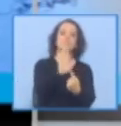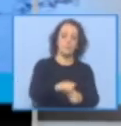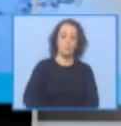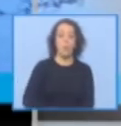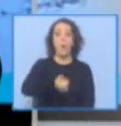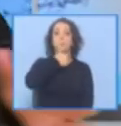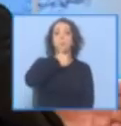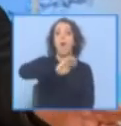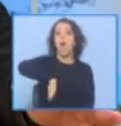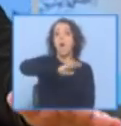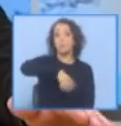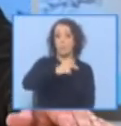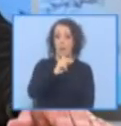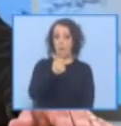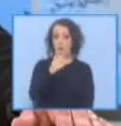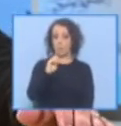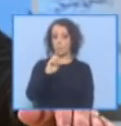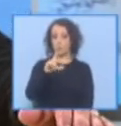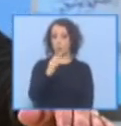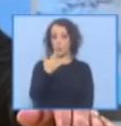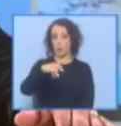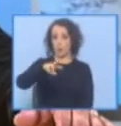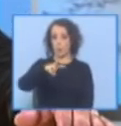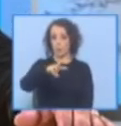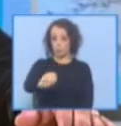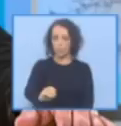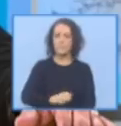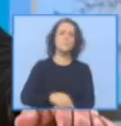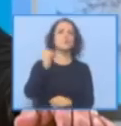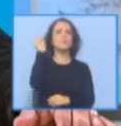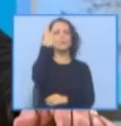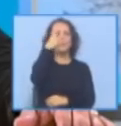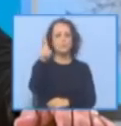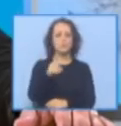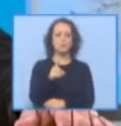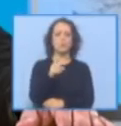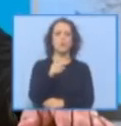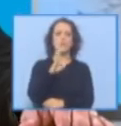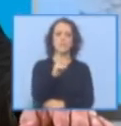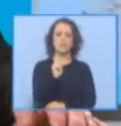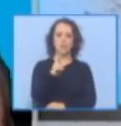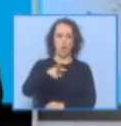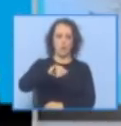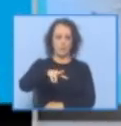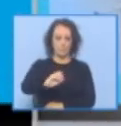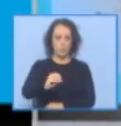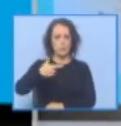que há toda a crítica que é escrita pelo professor Jerónimo Trigo,